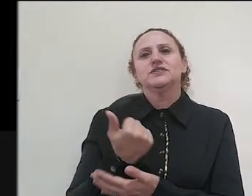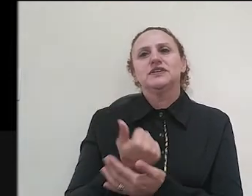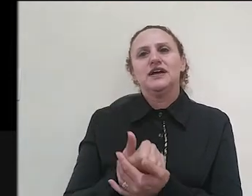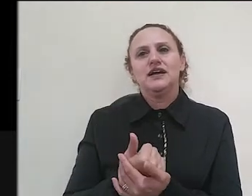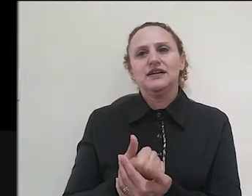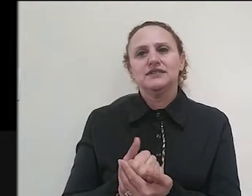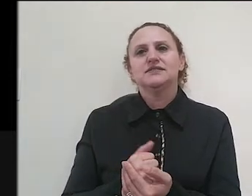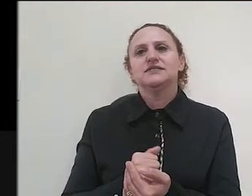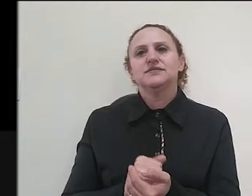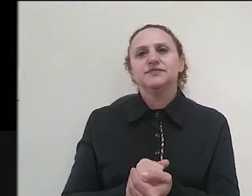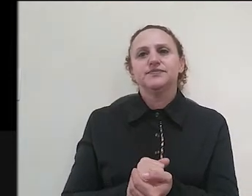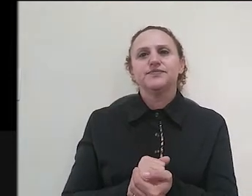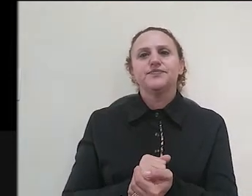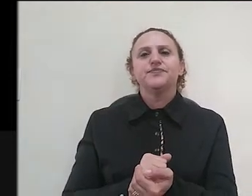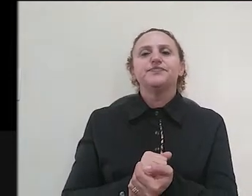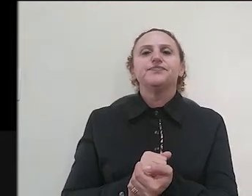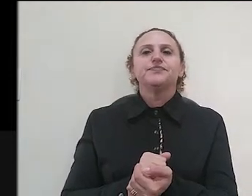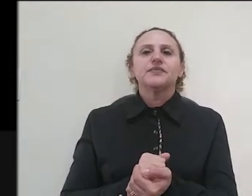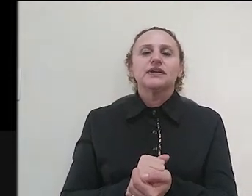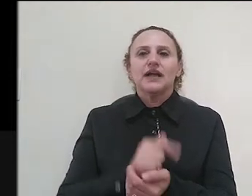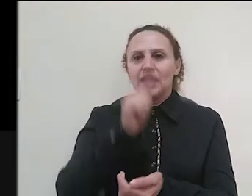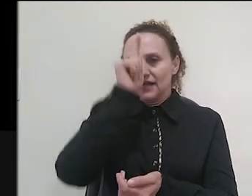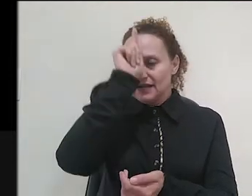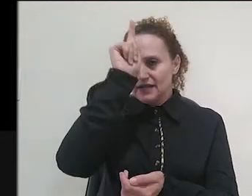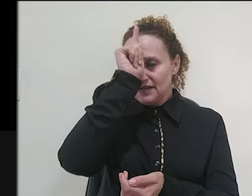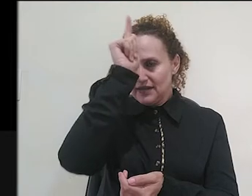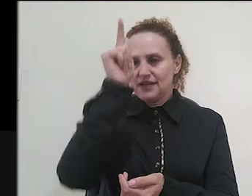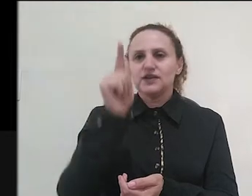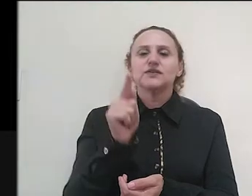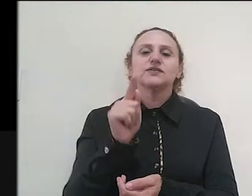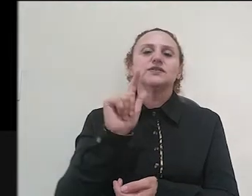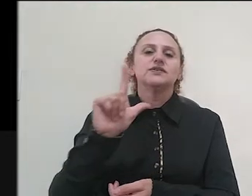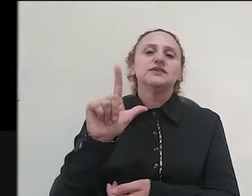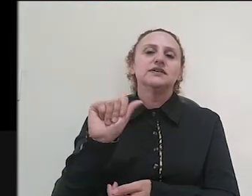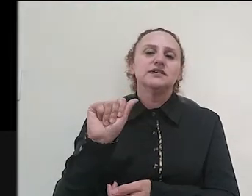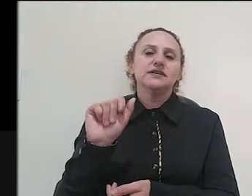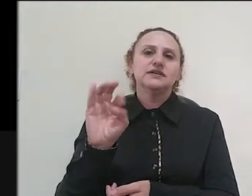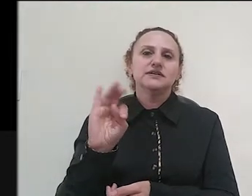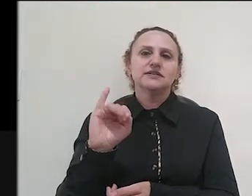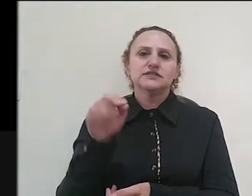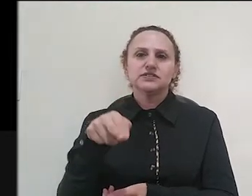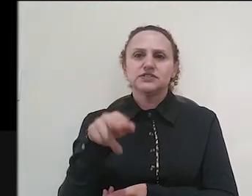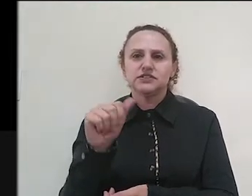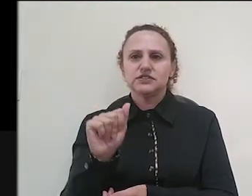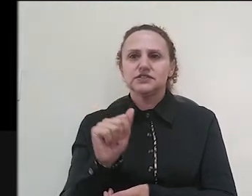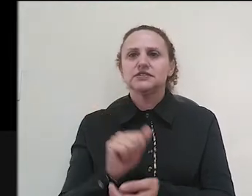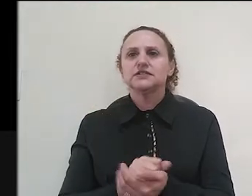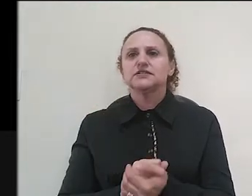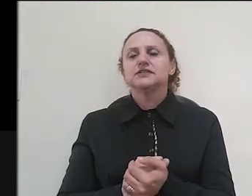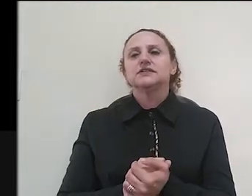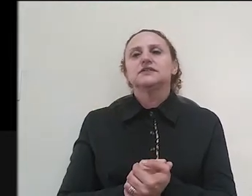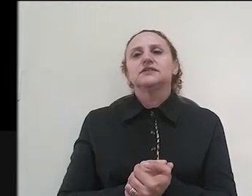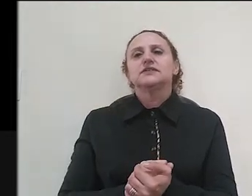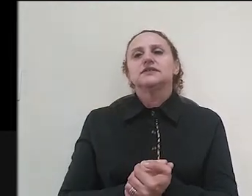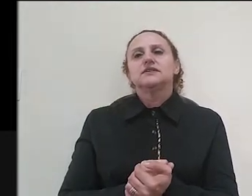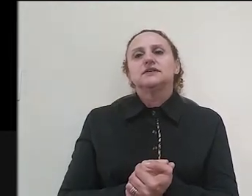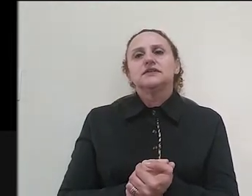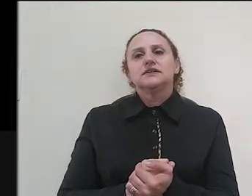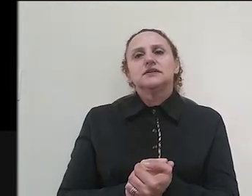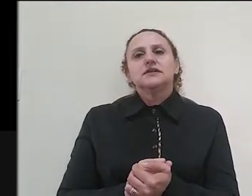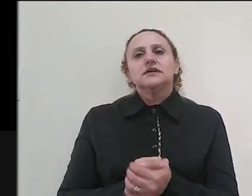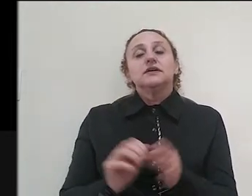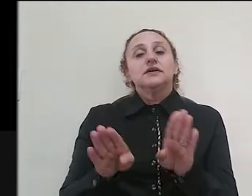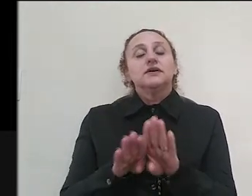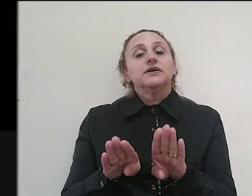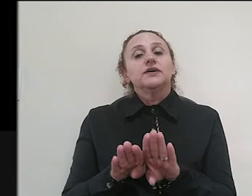culto exatamente da antiguidade greco-latina, como a gente vê nessa obra aqui, O Nascimento de Vênus, enquanto uma divindade, né? A gente